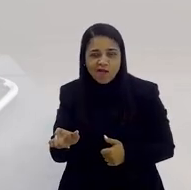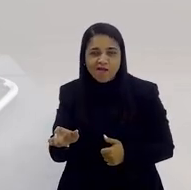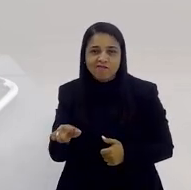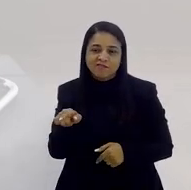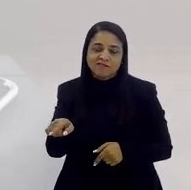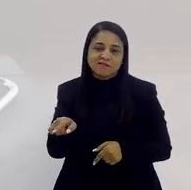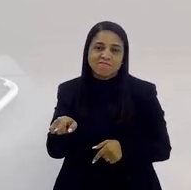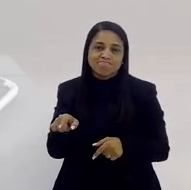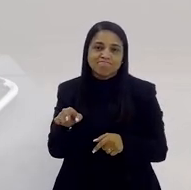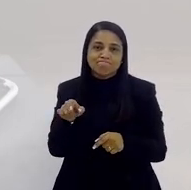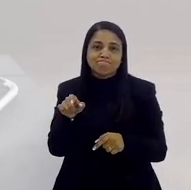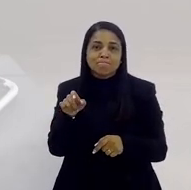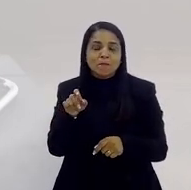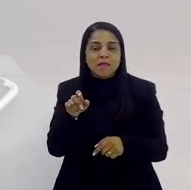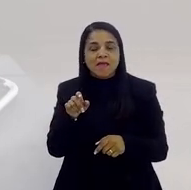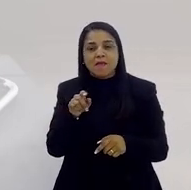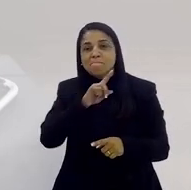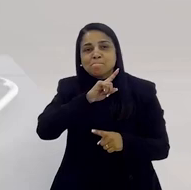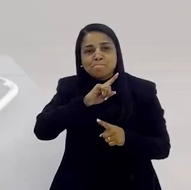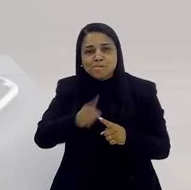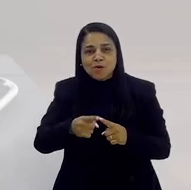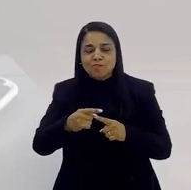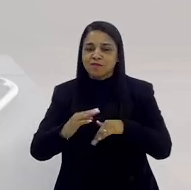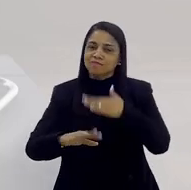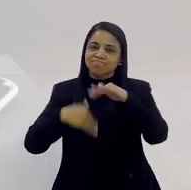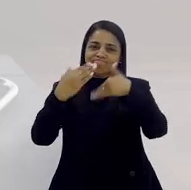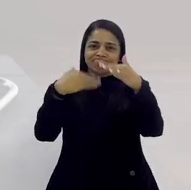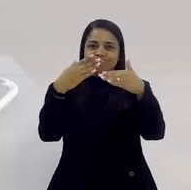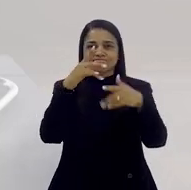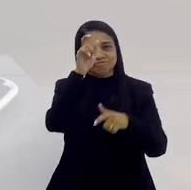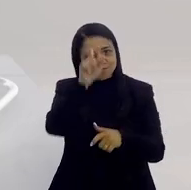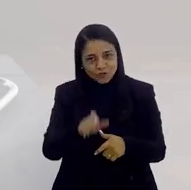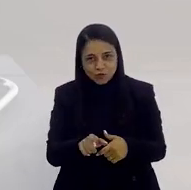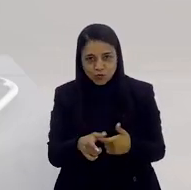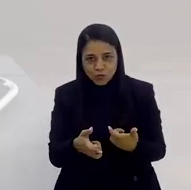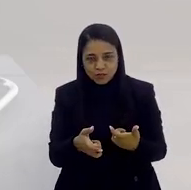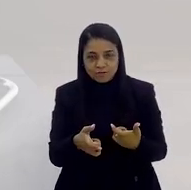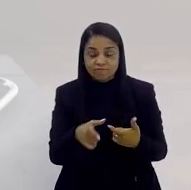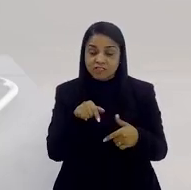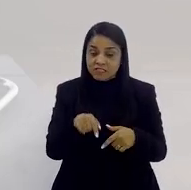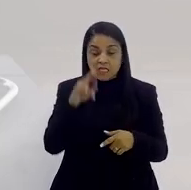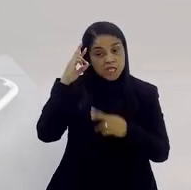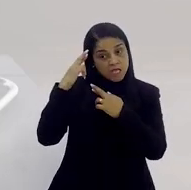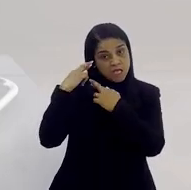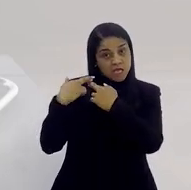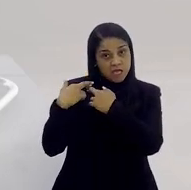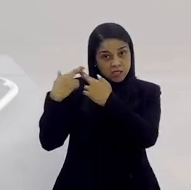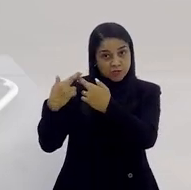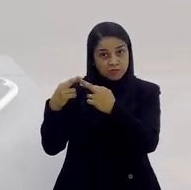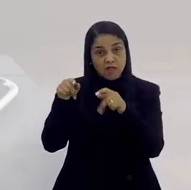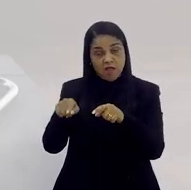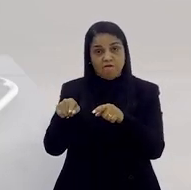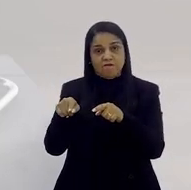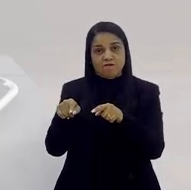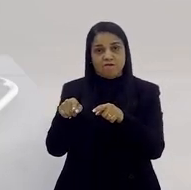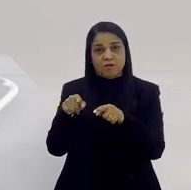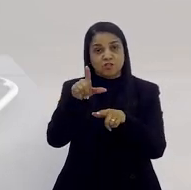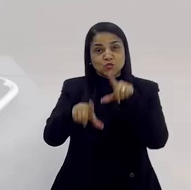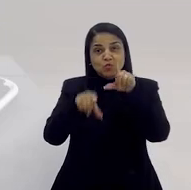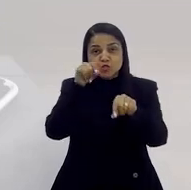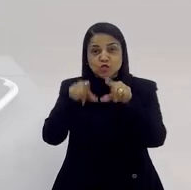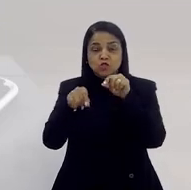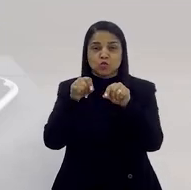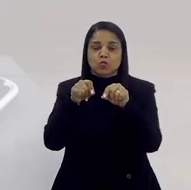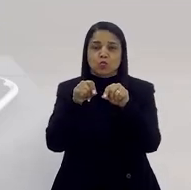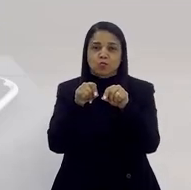tá tolindo a evolução da pessoa está correto o seguinte você é responsável por suas escolhas e consequências Sim